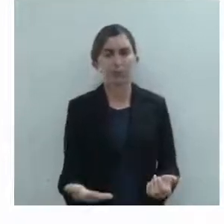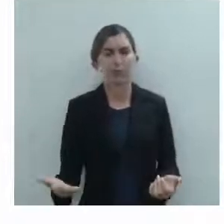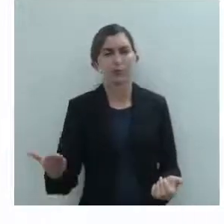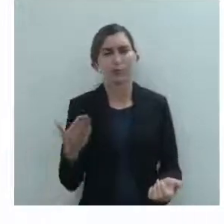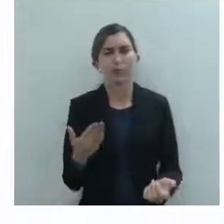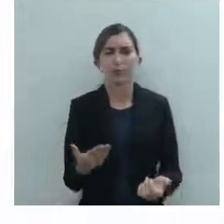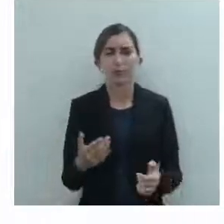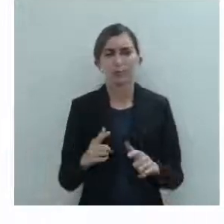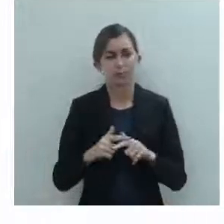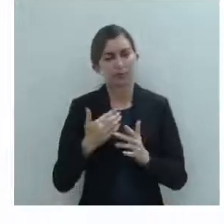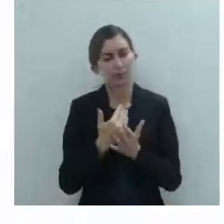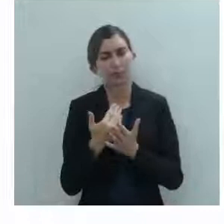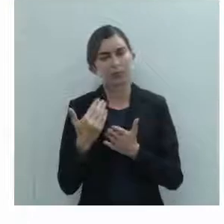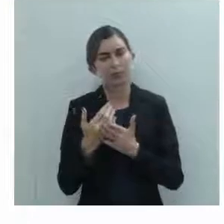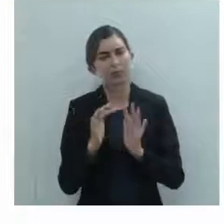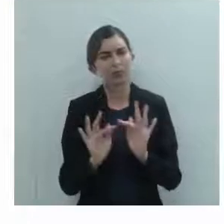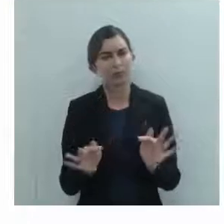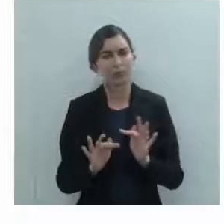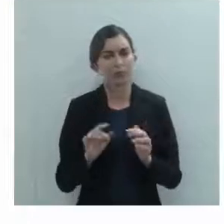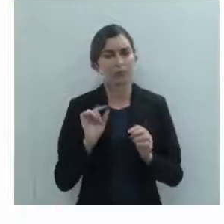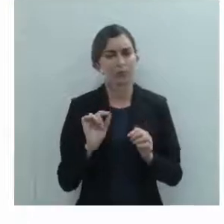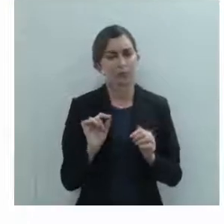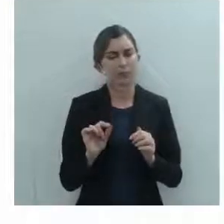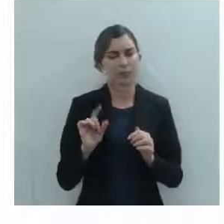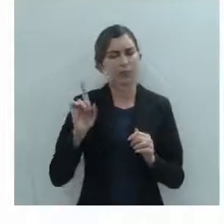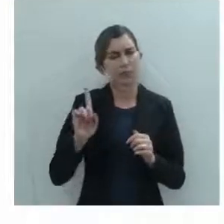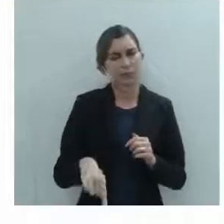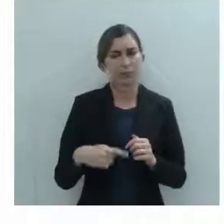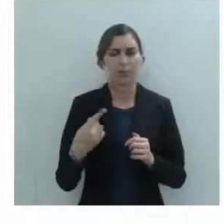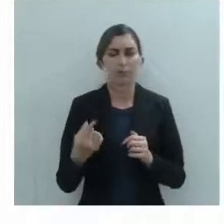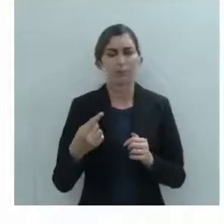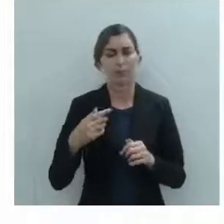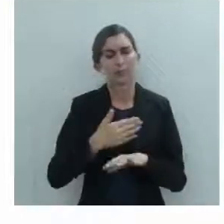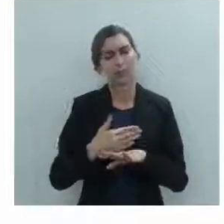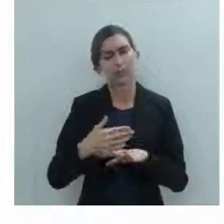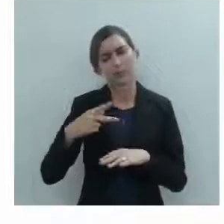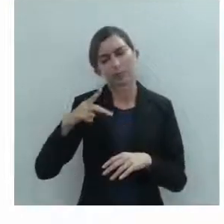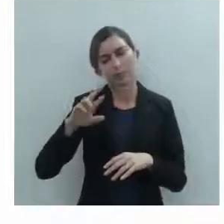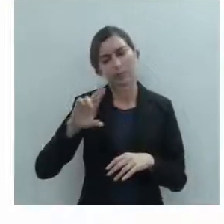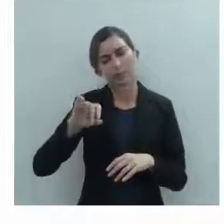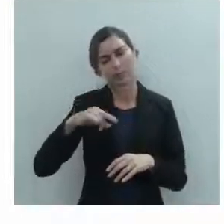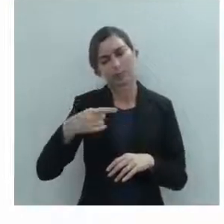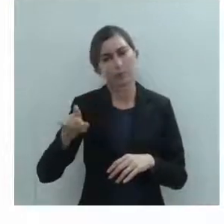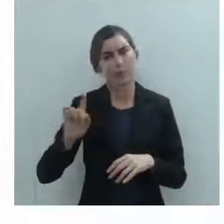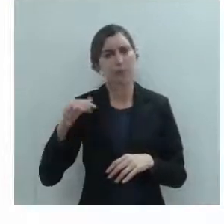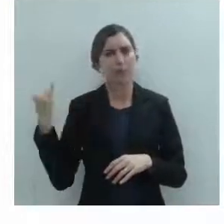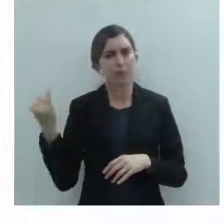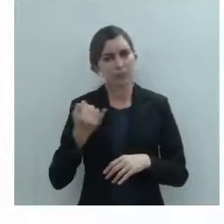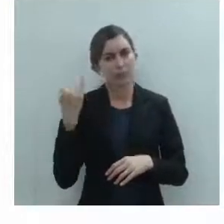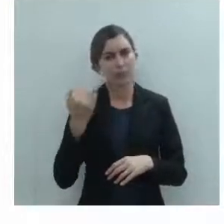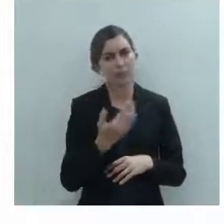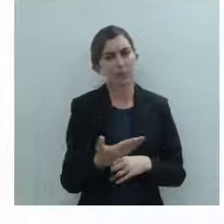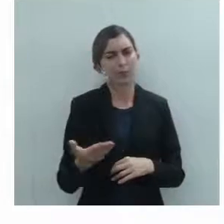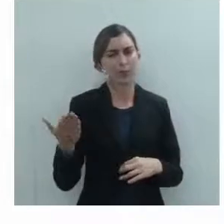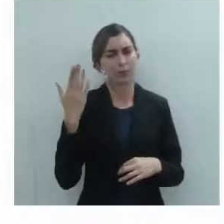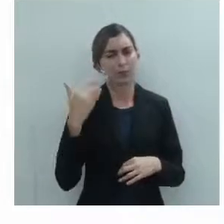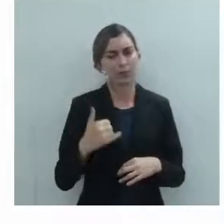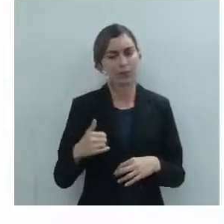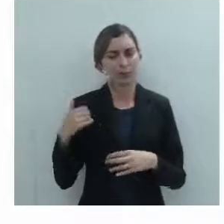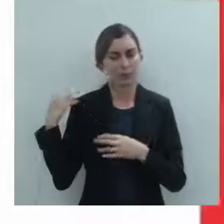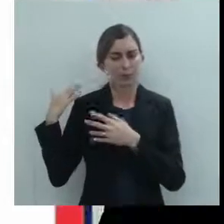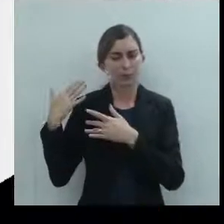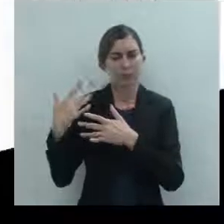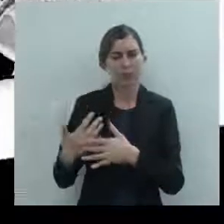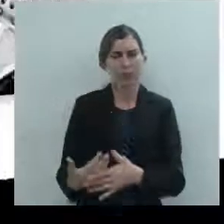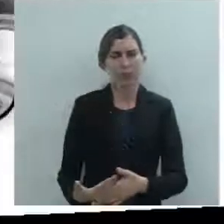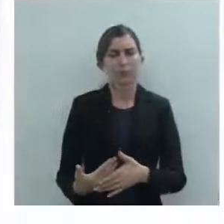a definição mais simples do que seria do que é o modo de produção EA importante que você saiba que no decorrer da